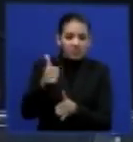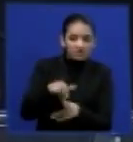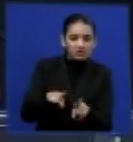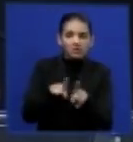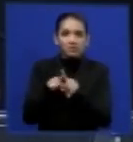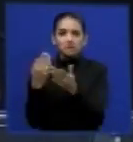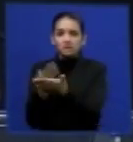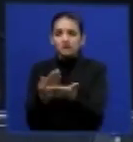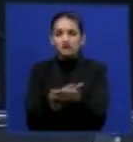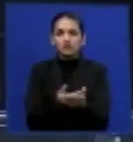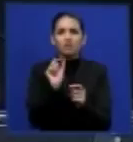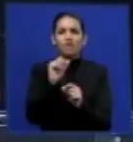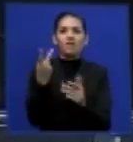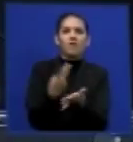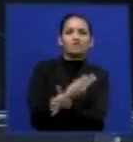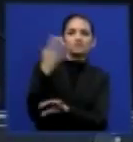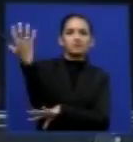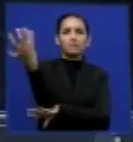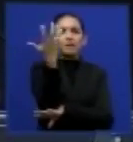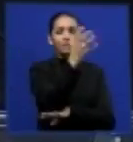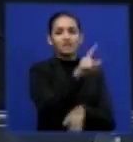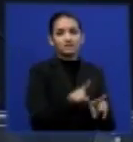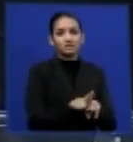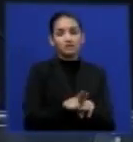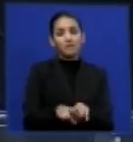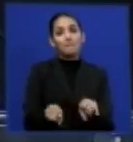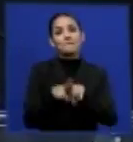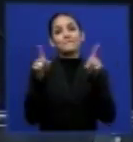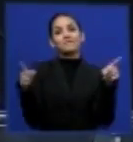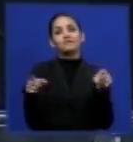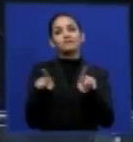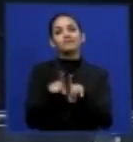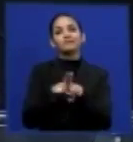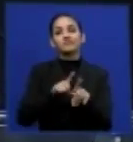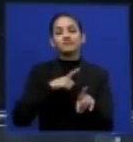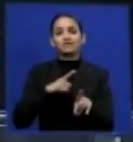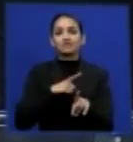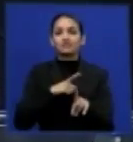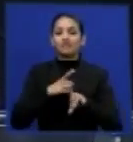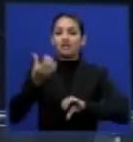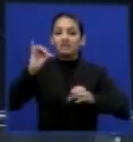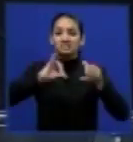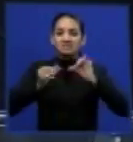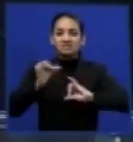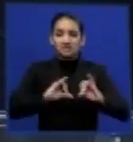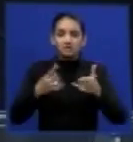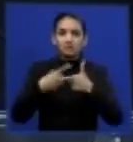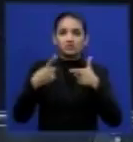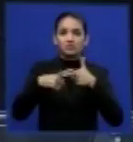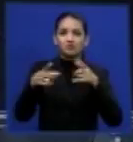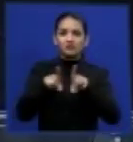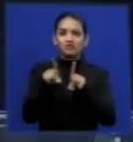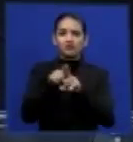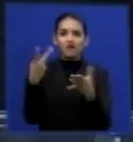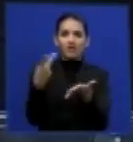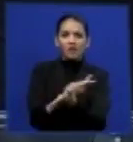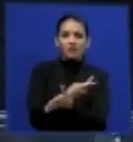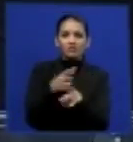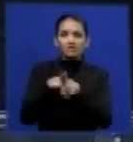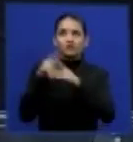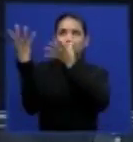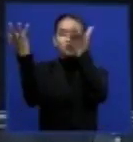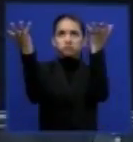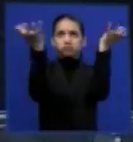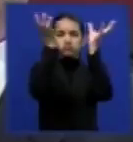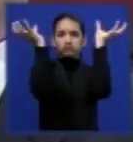danos ambientais causados por por essas emissões sem contar que são emissões de poentes orgânicos persistentes que navegam ou flutuam na atmosfera